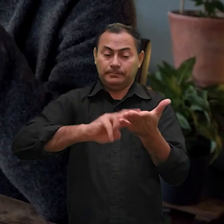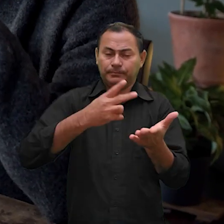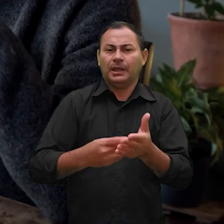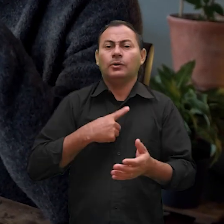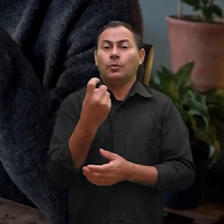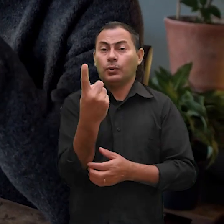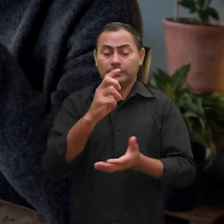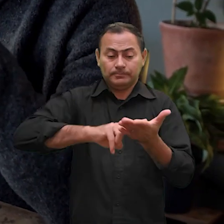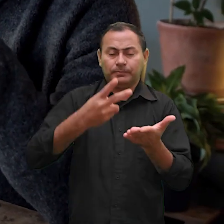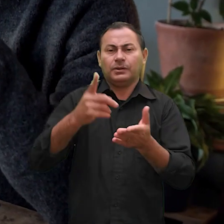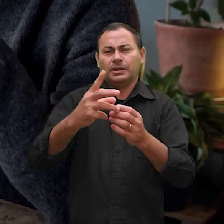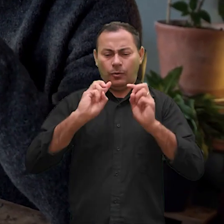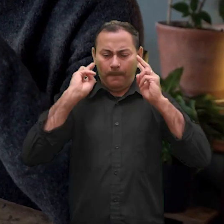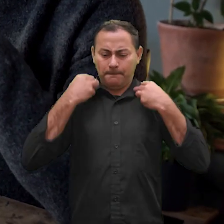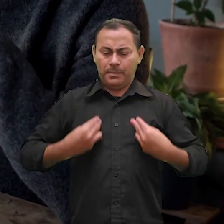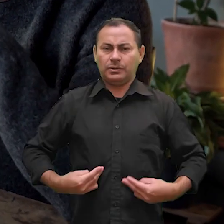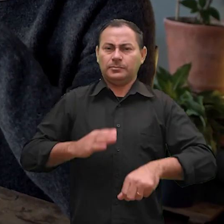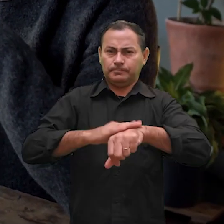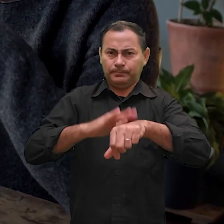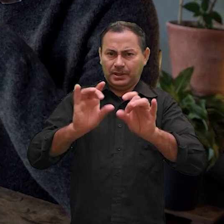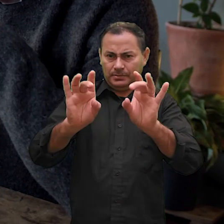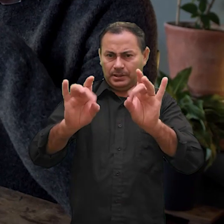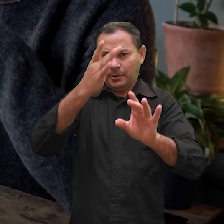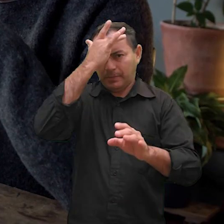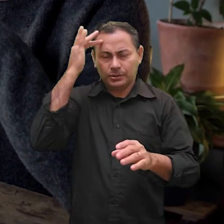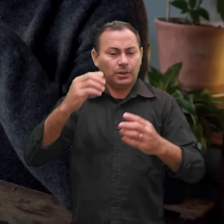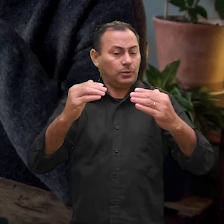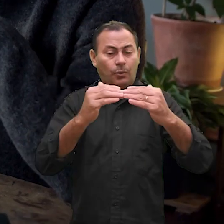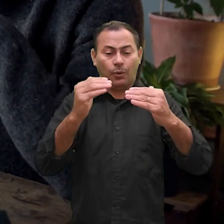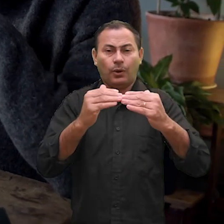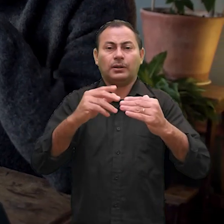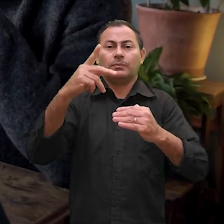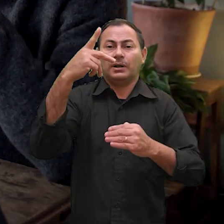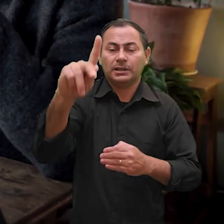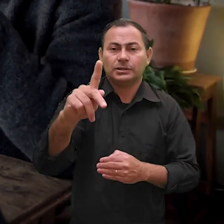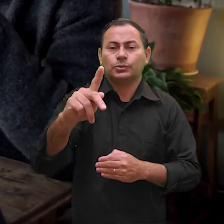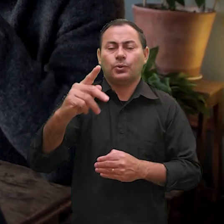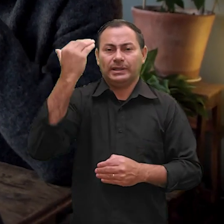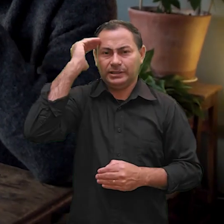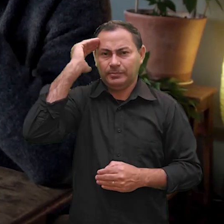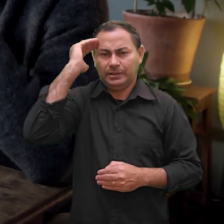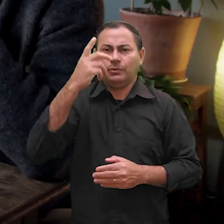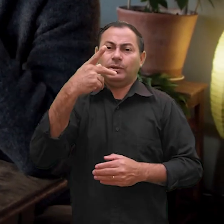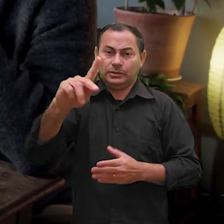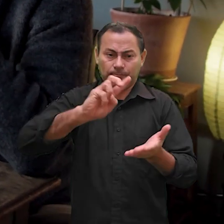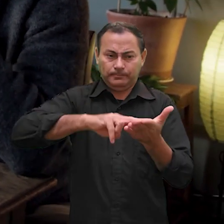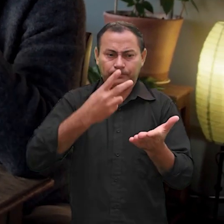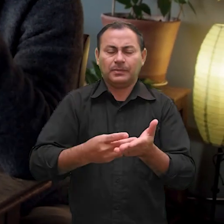uma interpretação e você precisa ser humilde nesse momento, especialmente se alguém não concordar com a sua